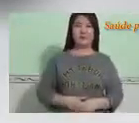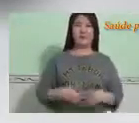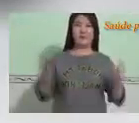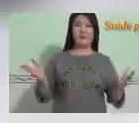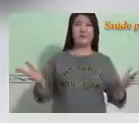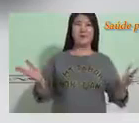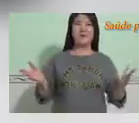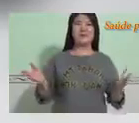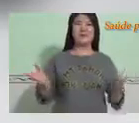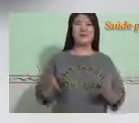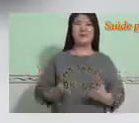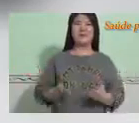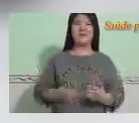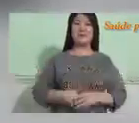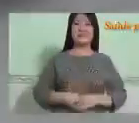mês.